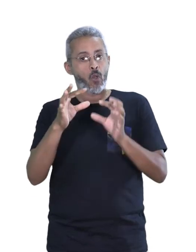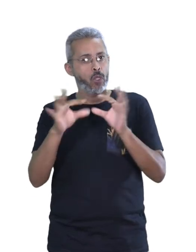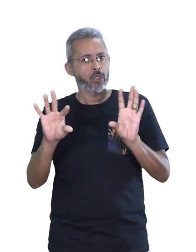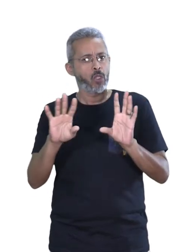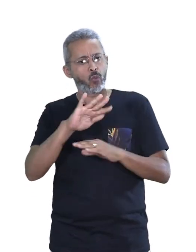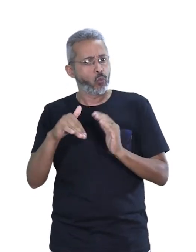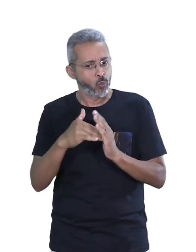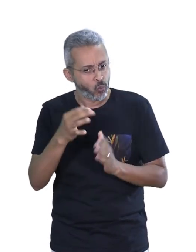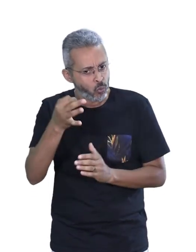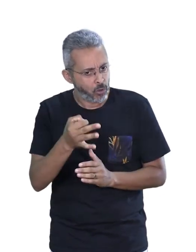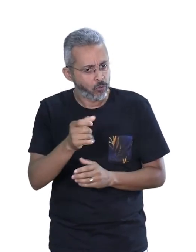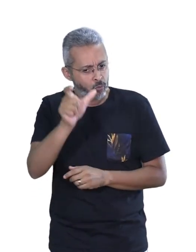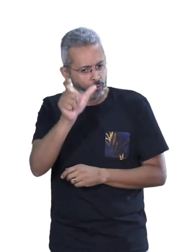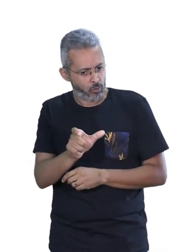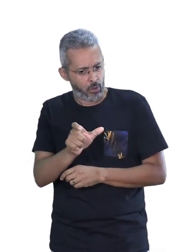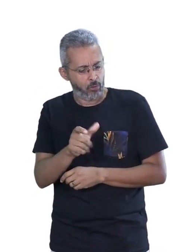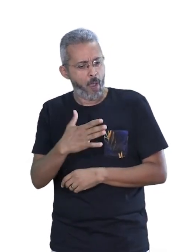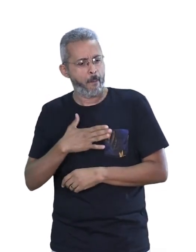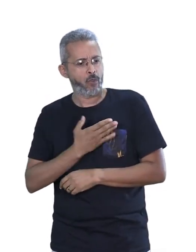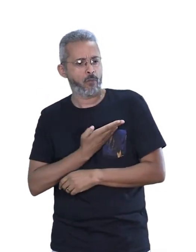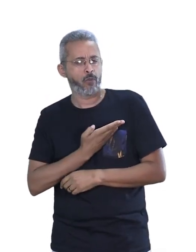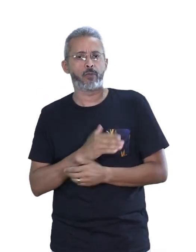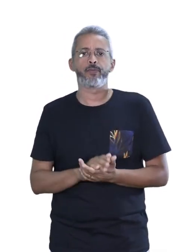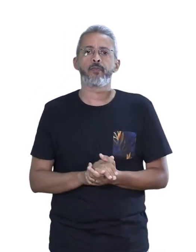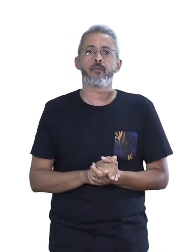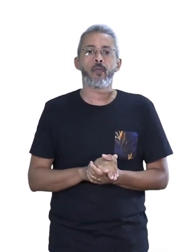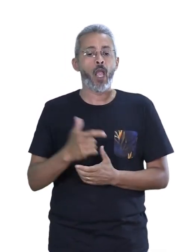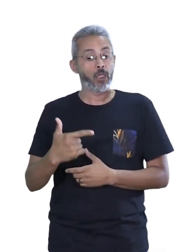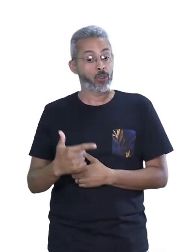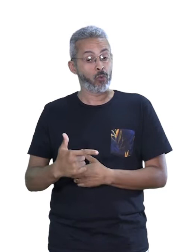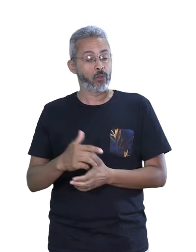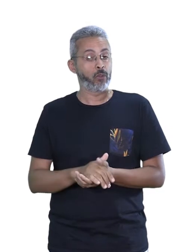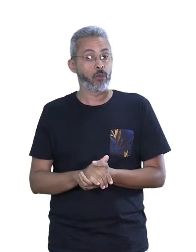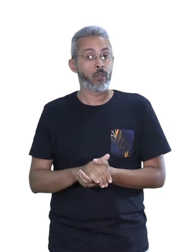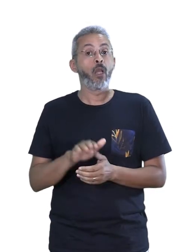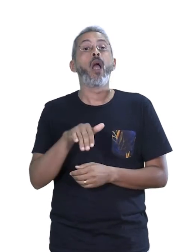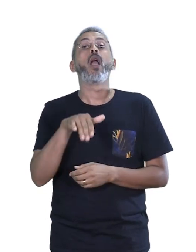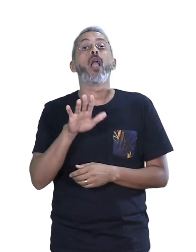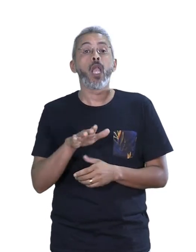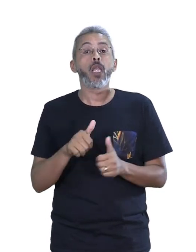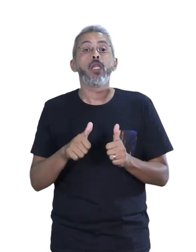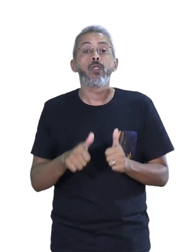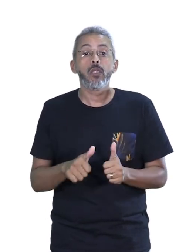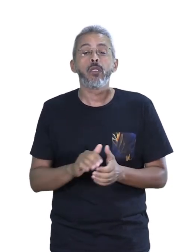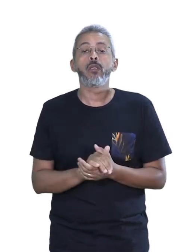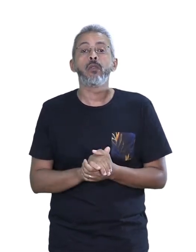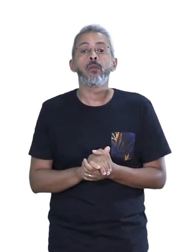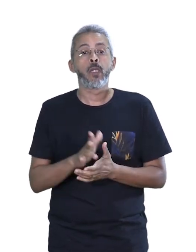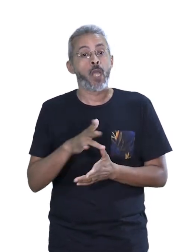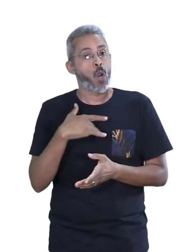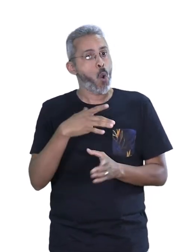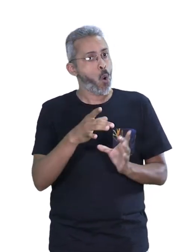primeira oração, tudo certo. Sujeito, meus amigos. E na segunda, quem